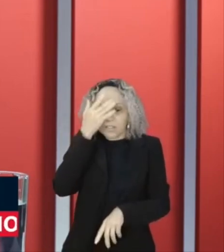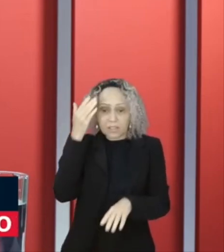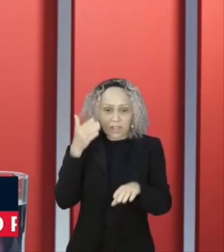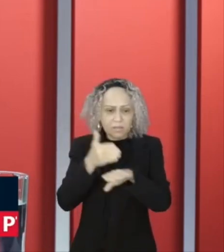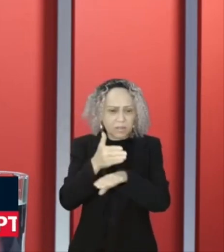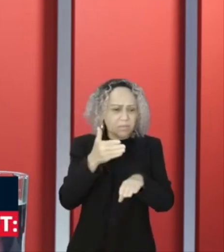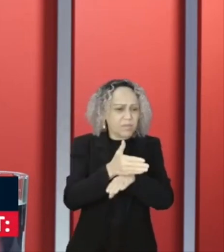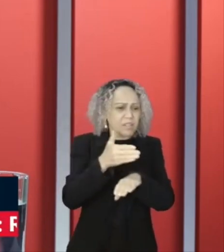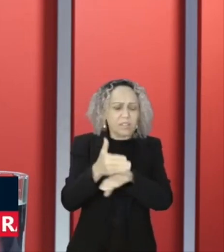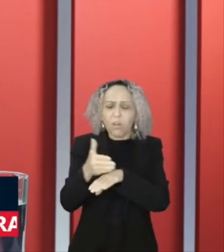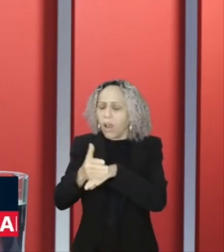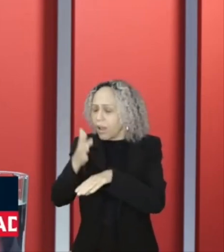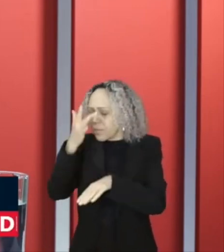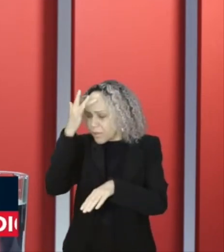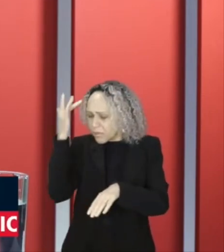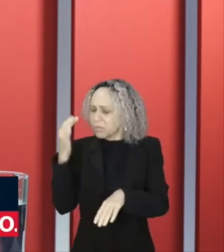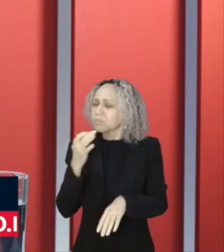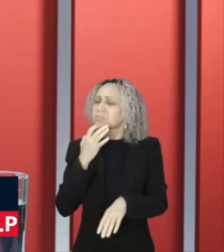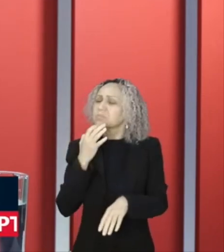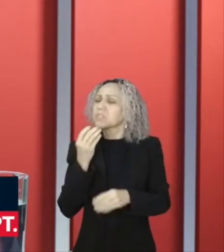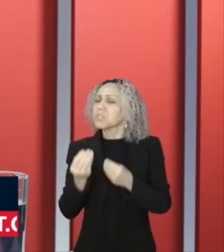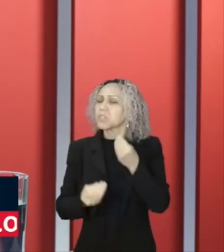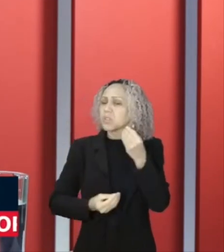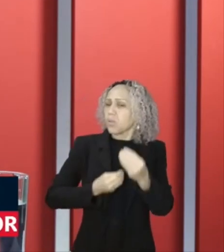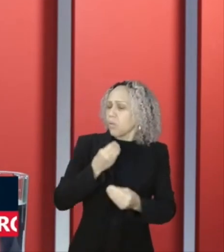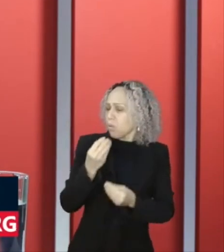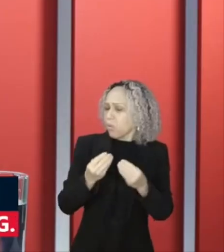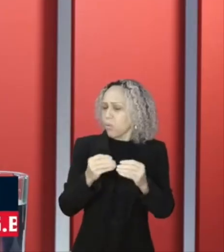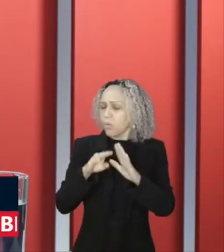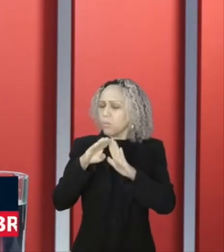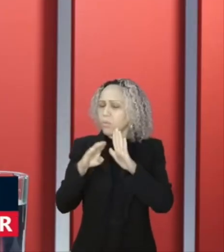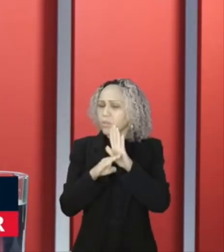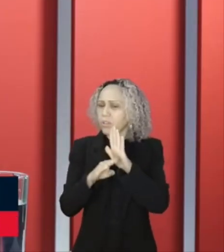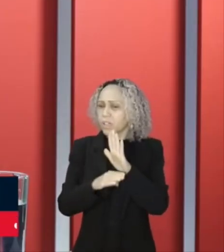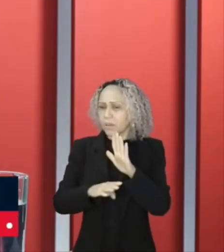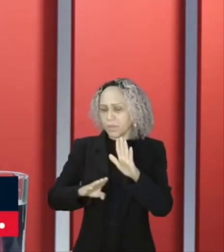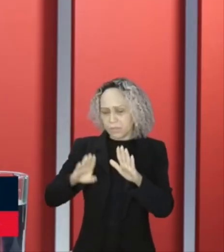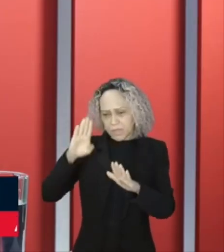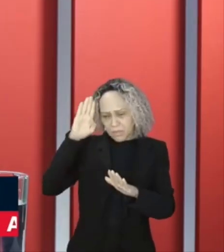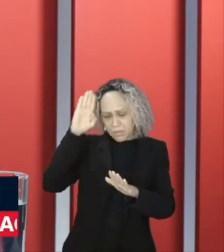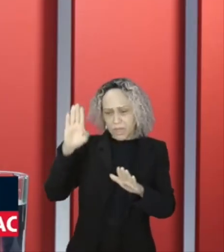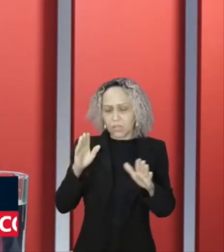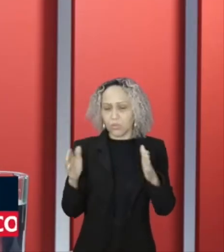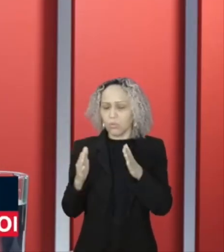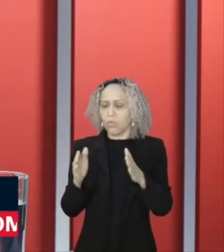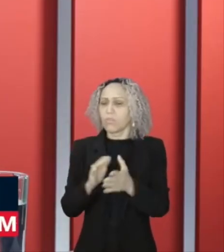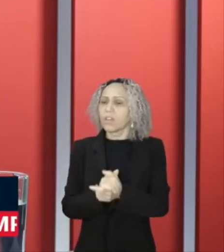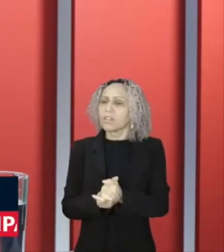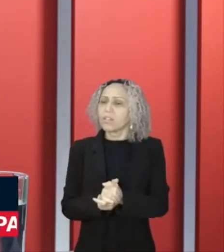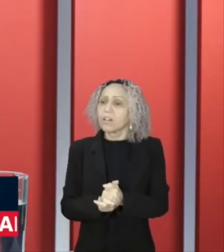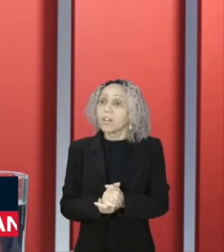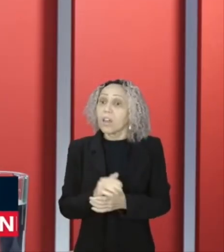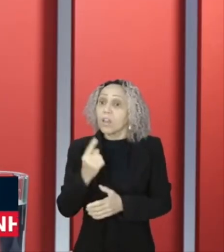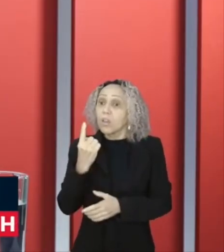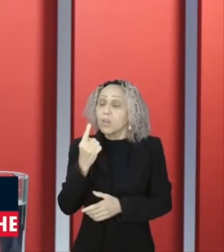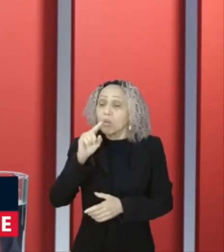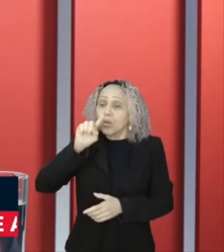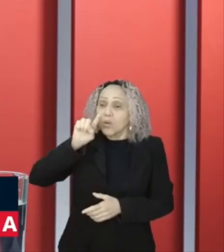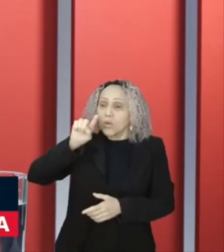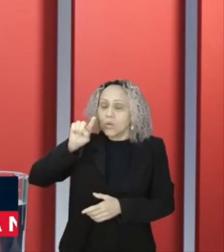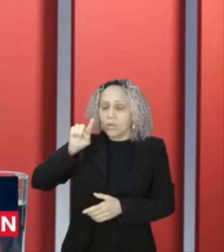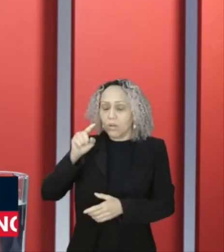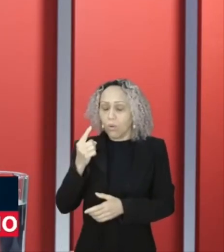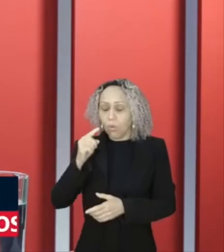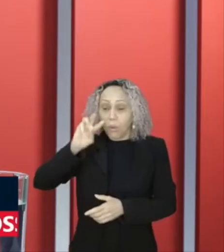PPA, quais são os programas prioritários do governo, e 1,5 milhão de votos de mais de